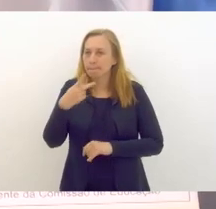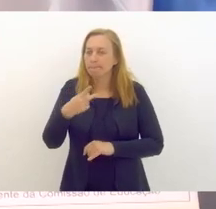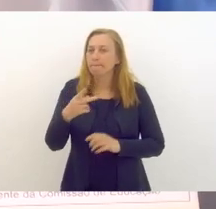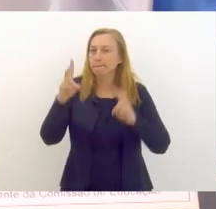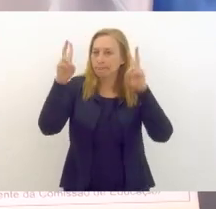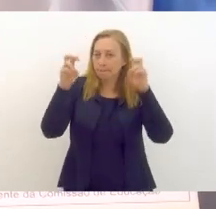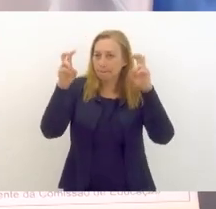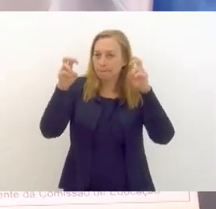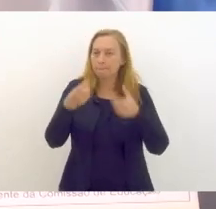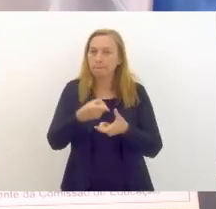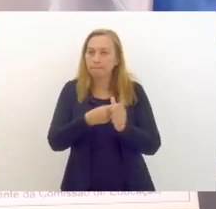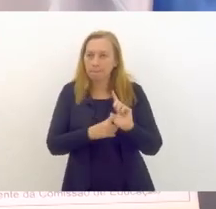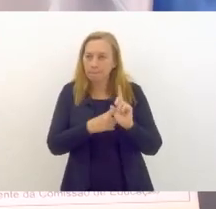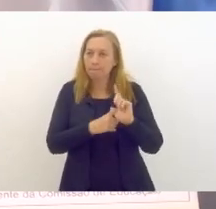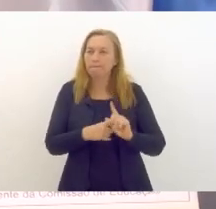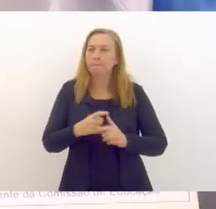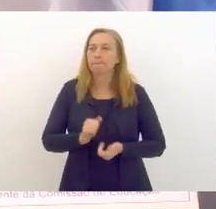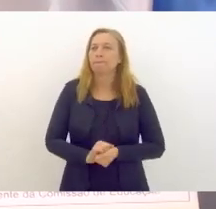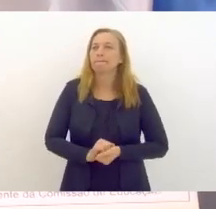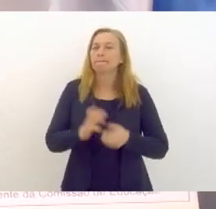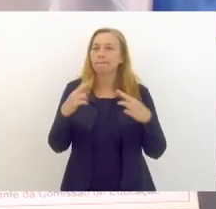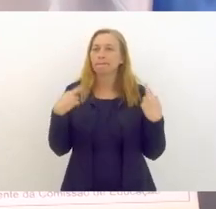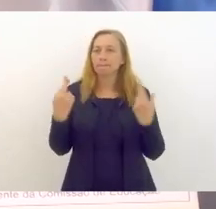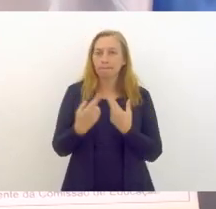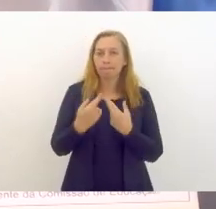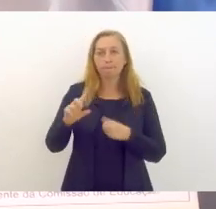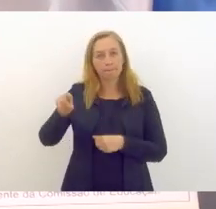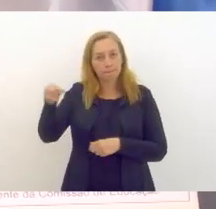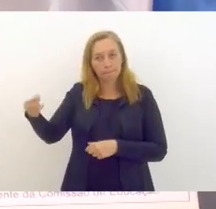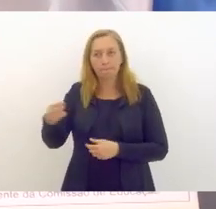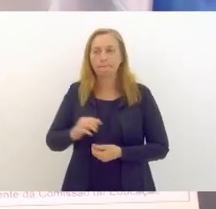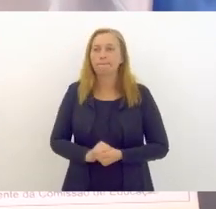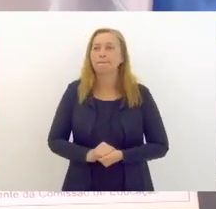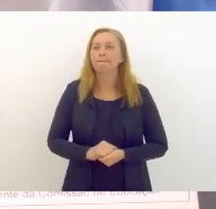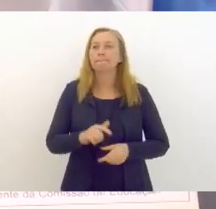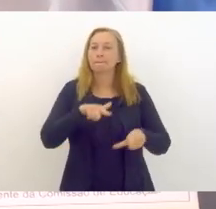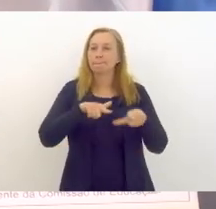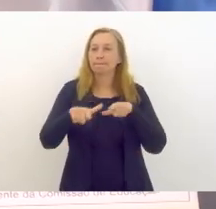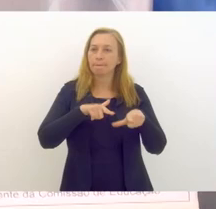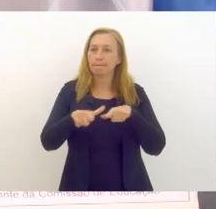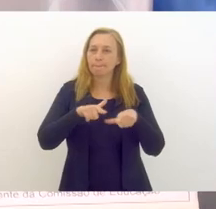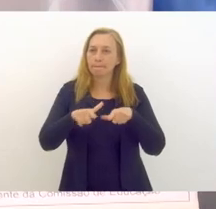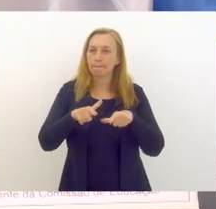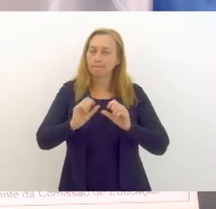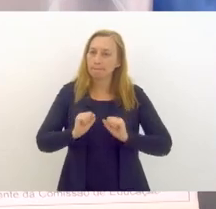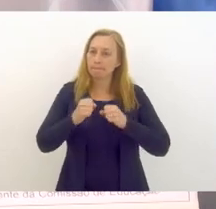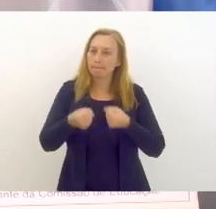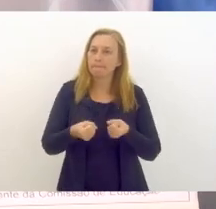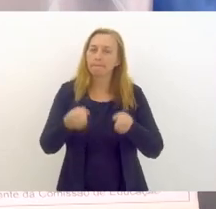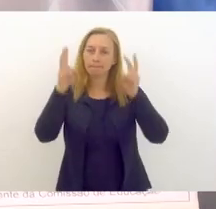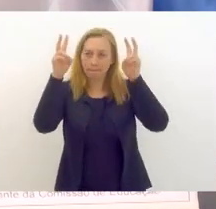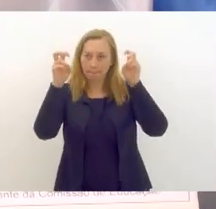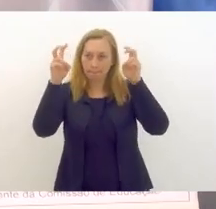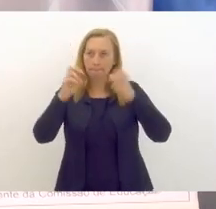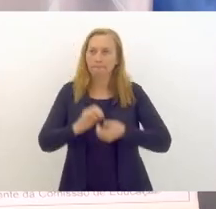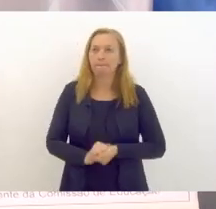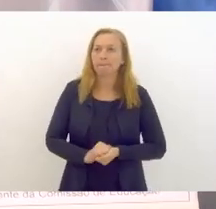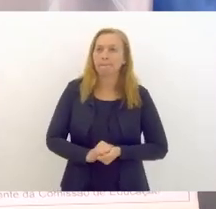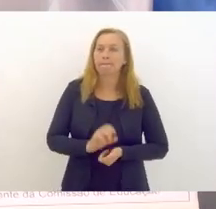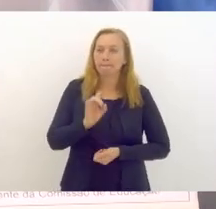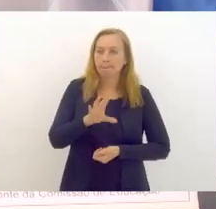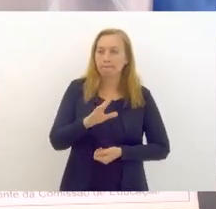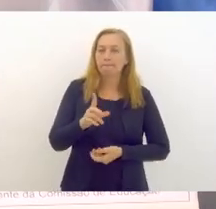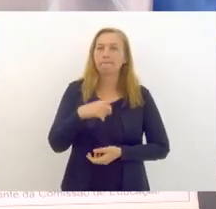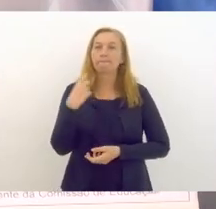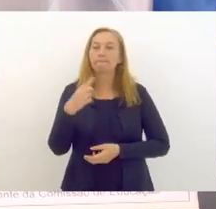temas pendentes, a gente faria uma reunião a posteriori de trabalho para se debruçar sobre essas questões. Tá? Só para quem